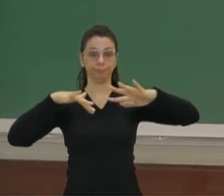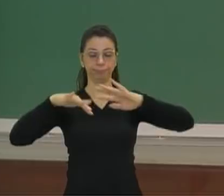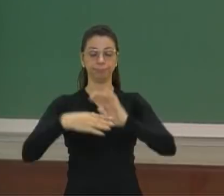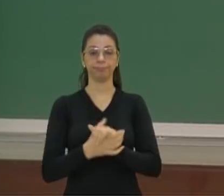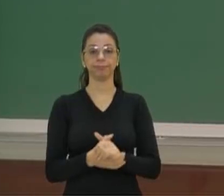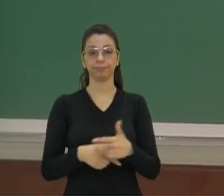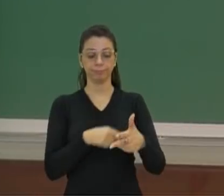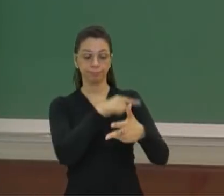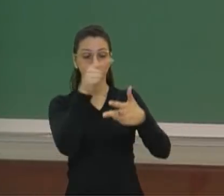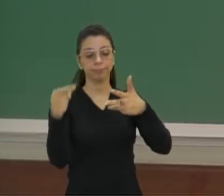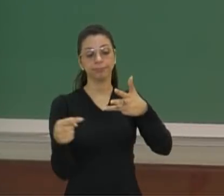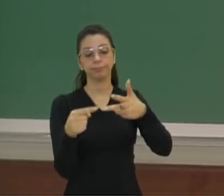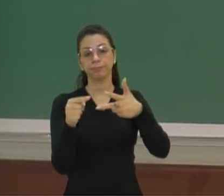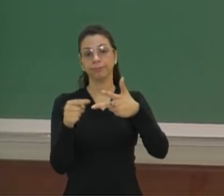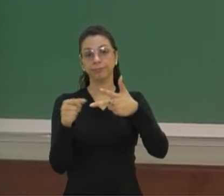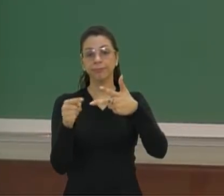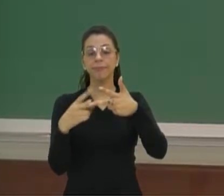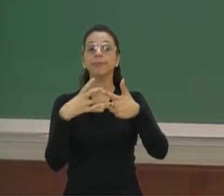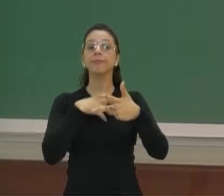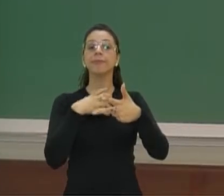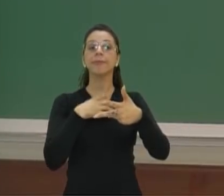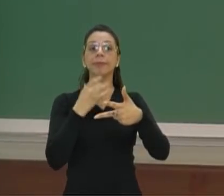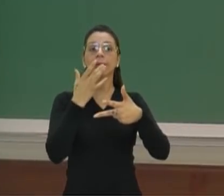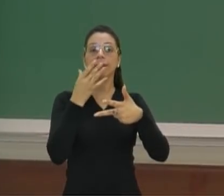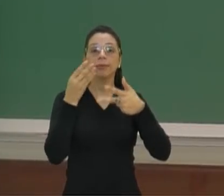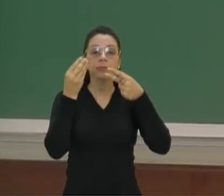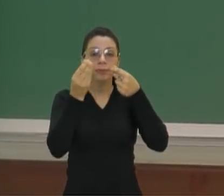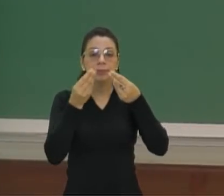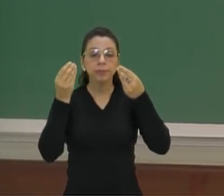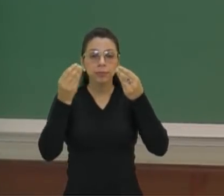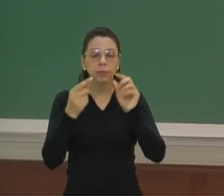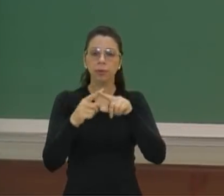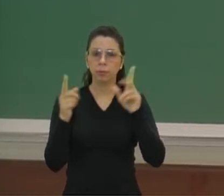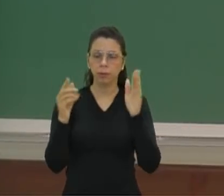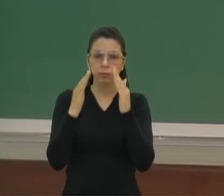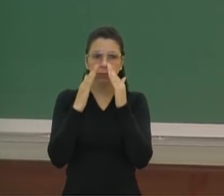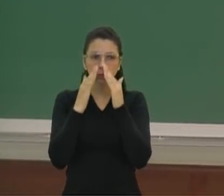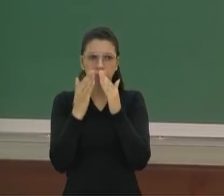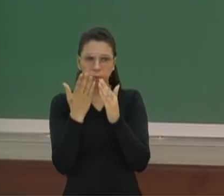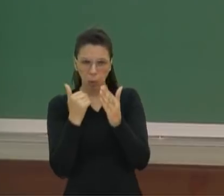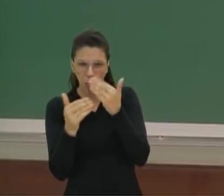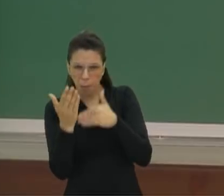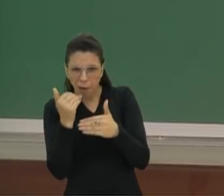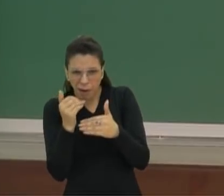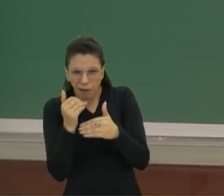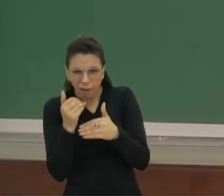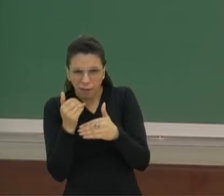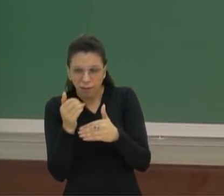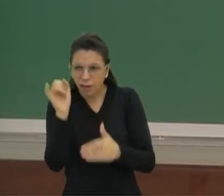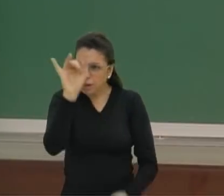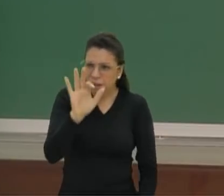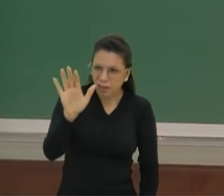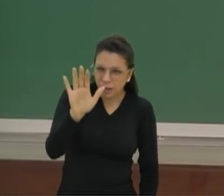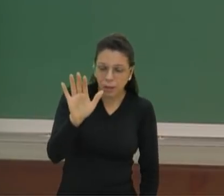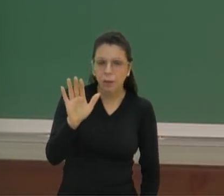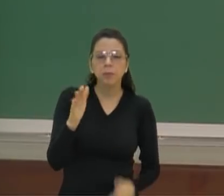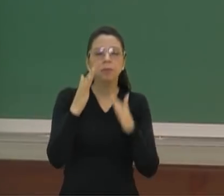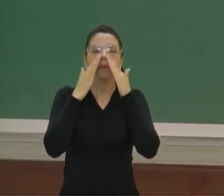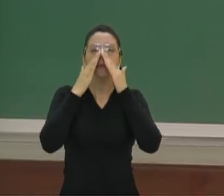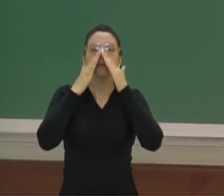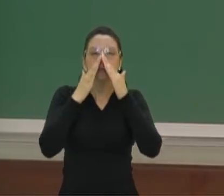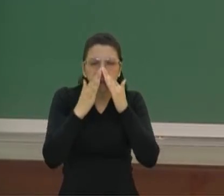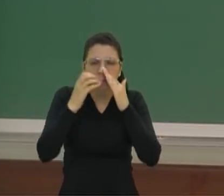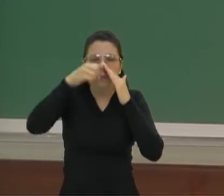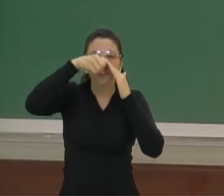sentido, paladar. Olha lá a moça. Mas Fabiano, mas ela está comendo? Não, ela está suando o nariz. Qual é a